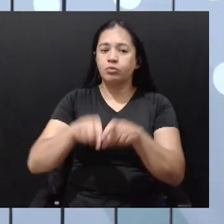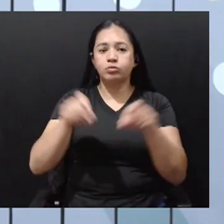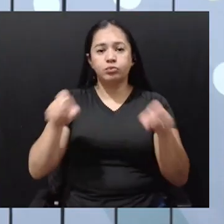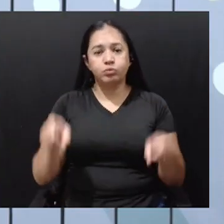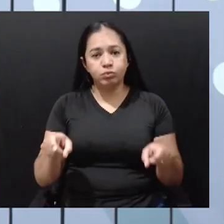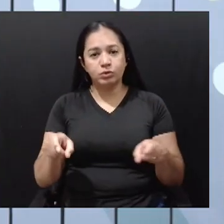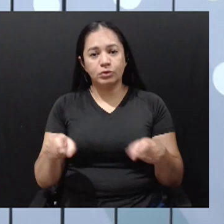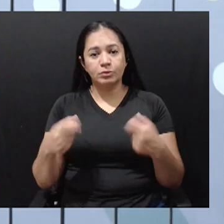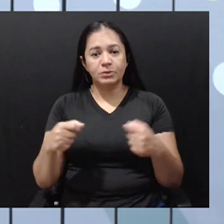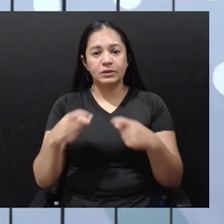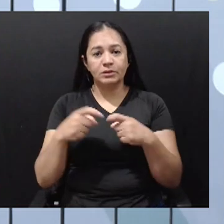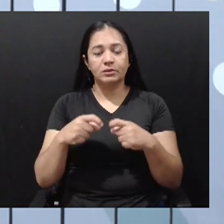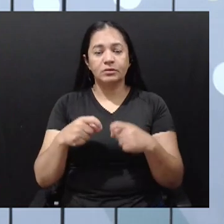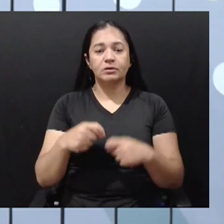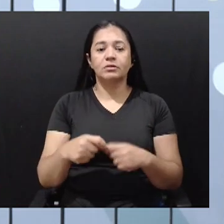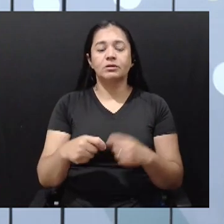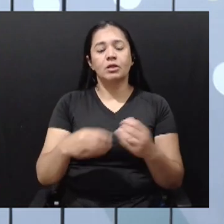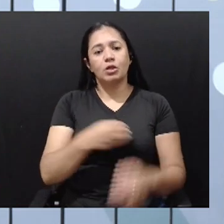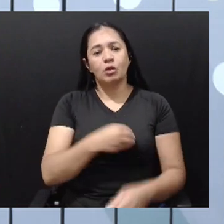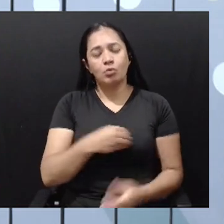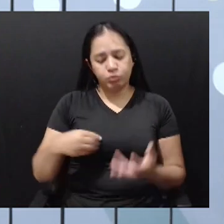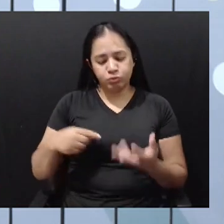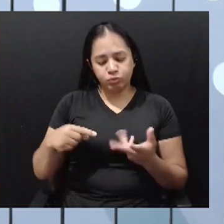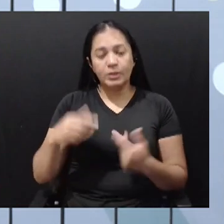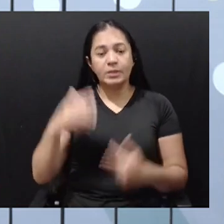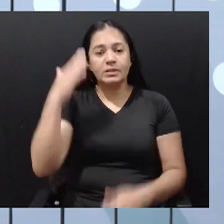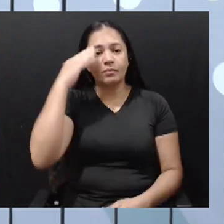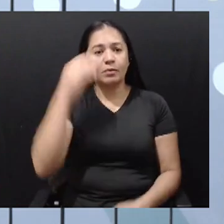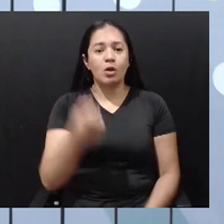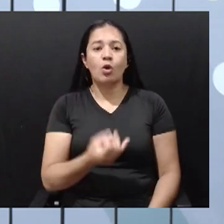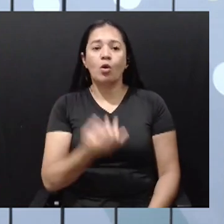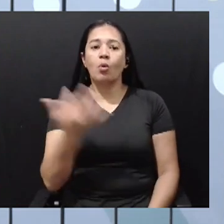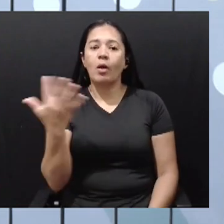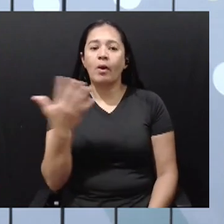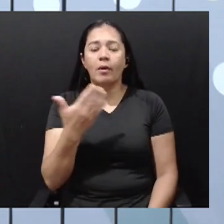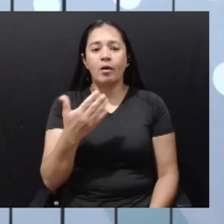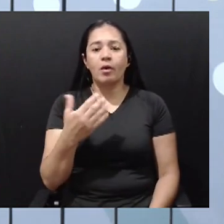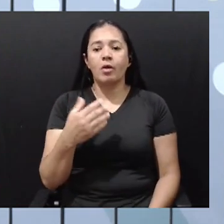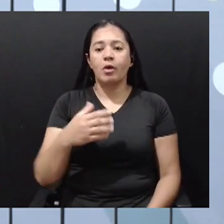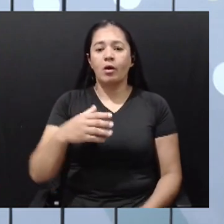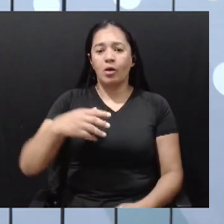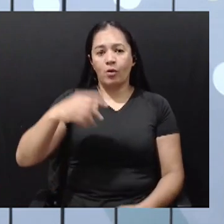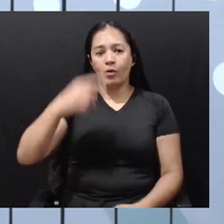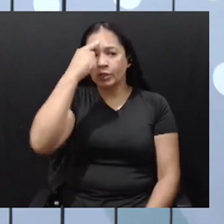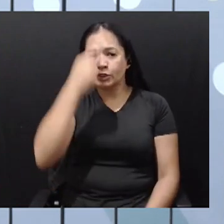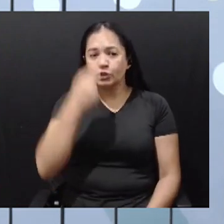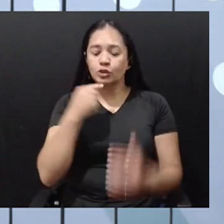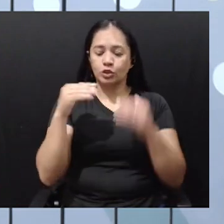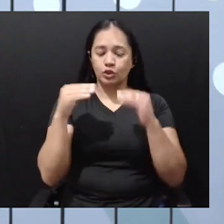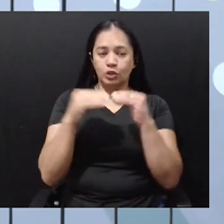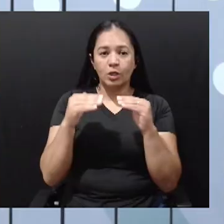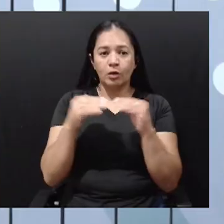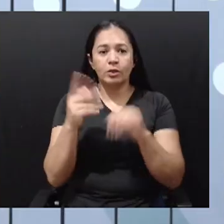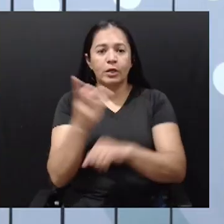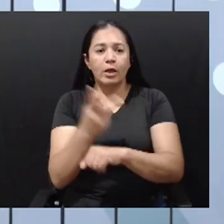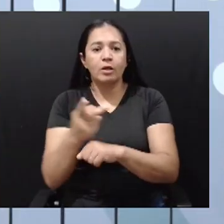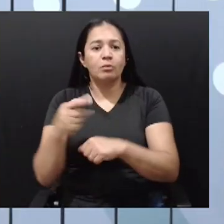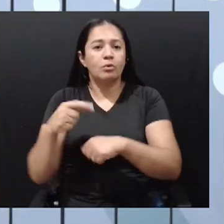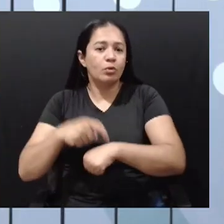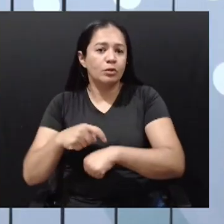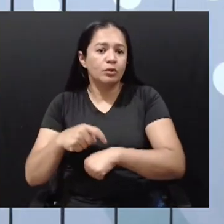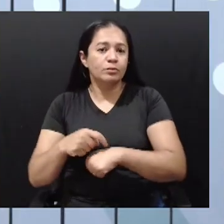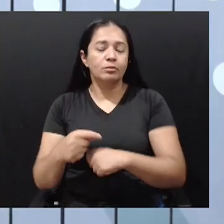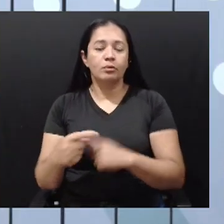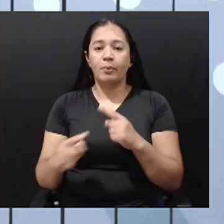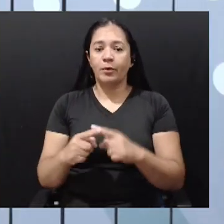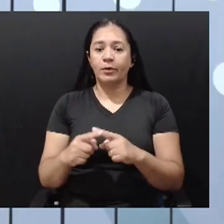essa bateria de exames para saber qual método é mais eficaz para ela e o que ela busca naquele momento, né? Porque eles têm aí,